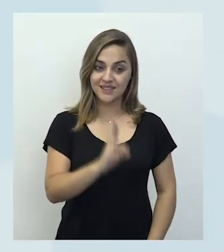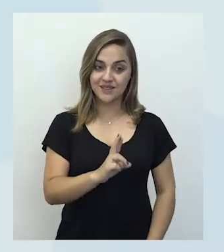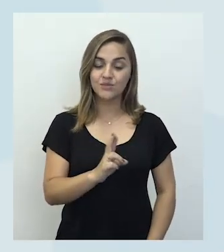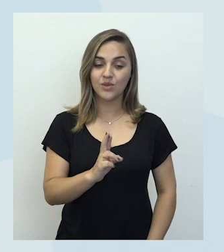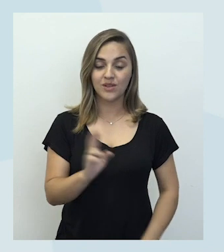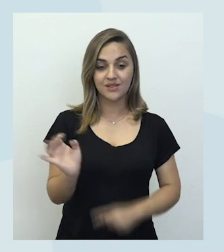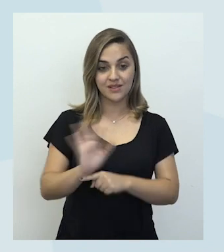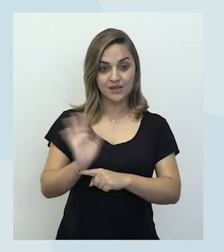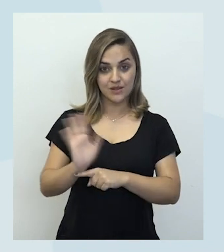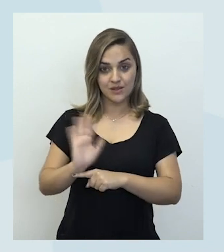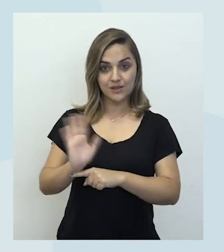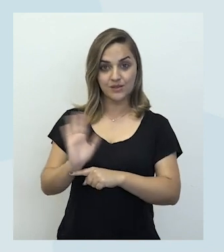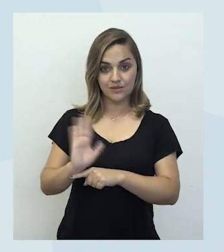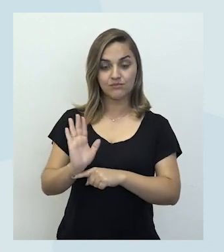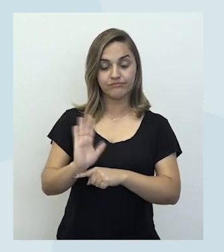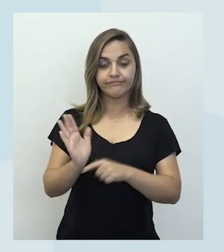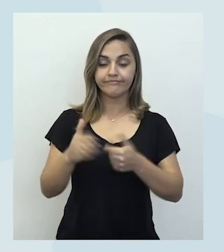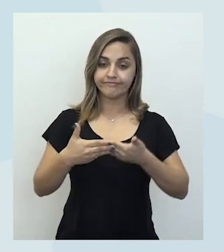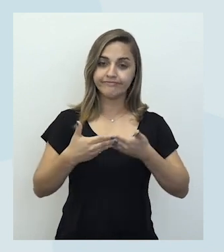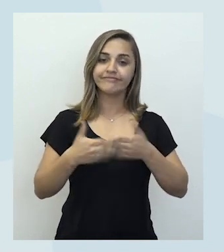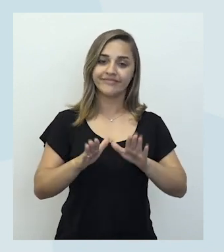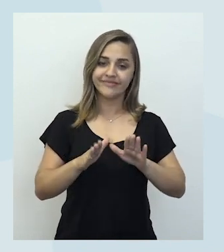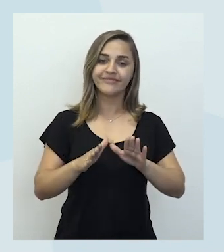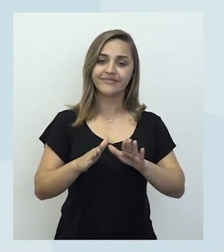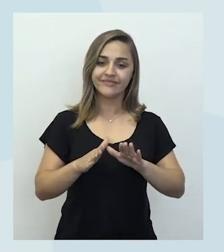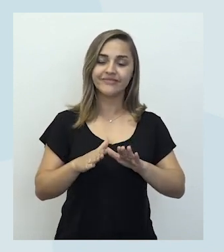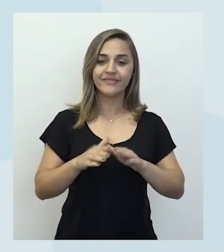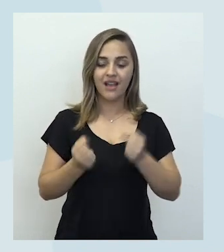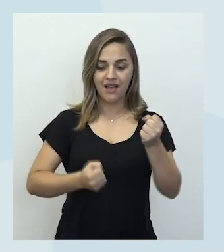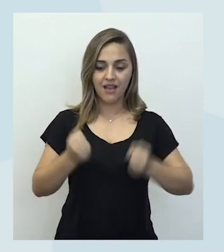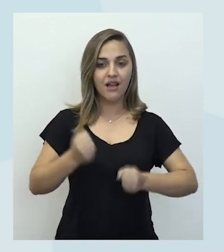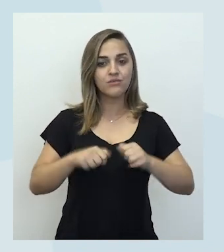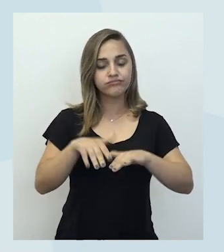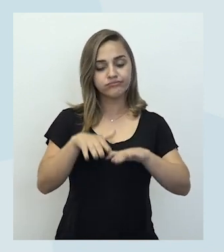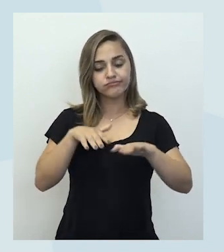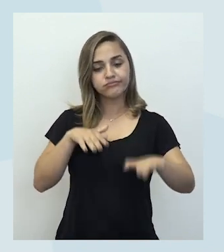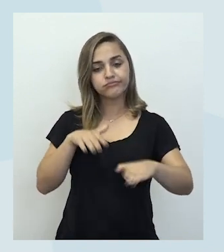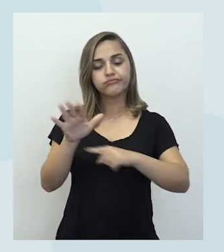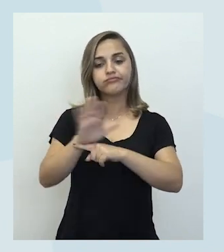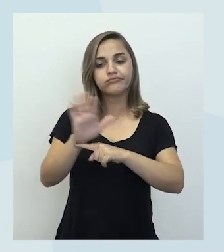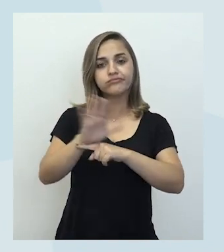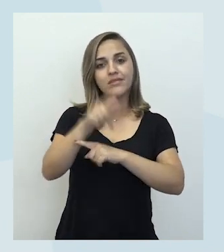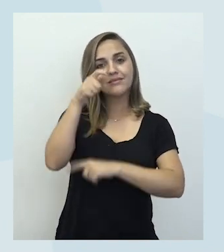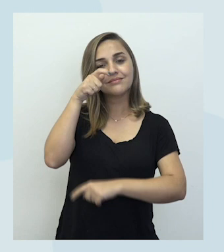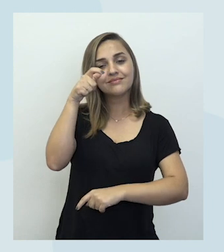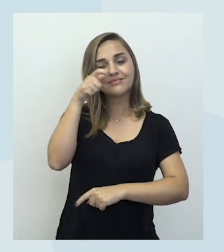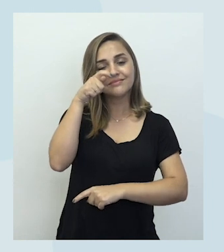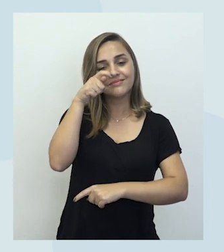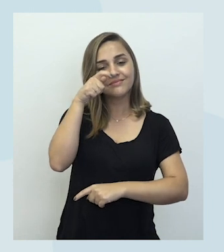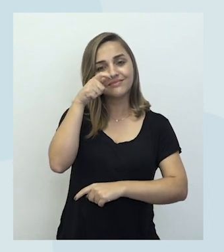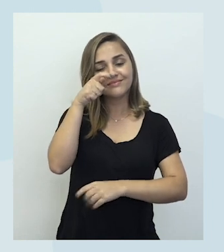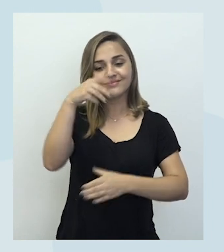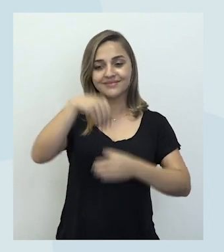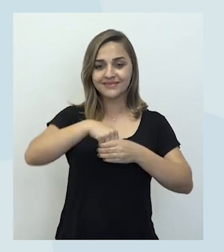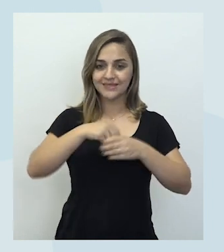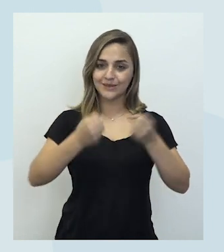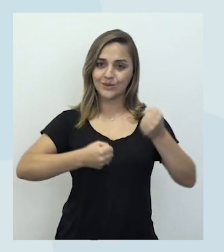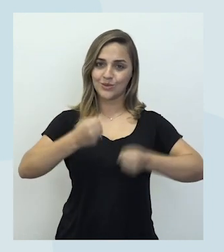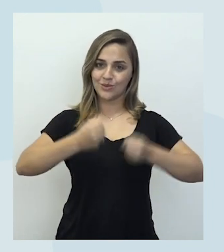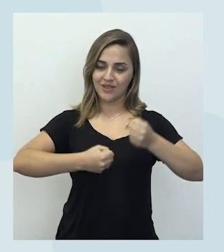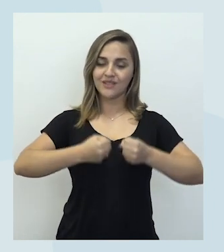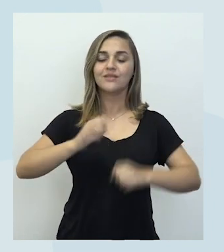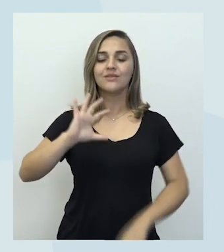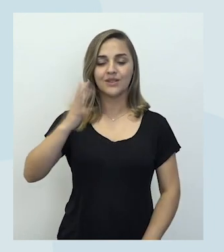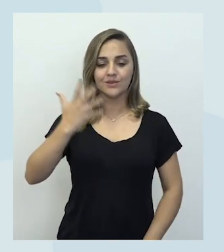Belas Artes vai começar um sistema de drive-in para que as pessoas possam assistir aos filmes dentro seus carros. É isso que vai acontecer, tá